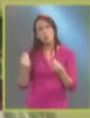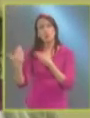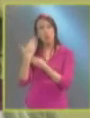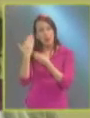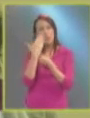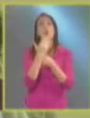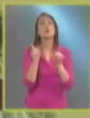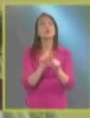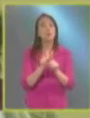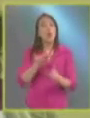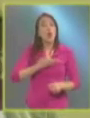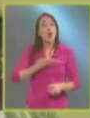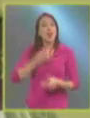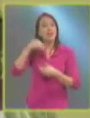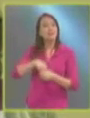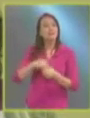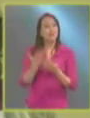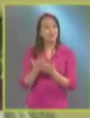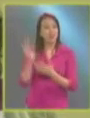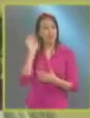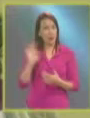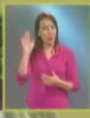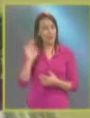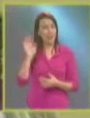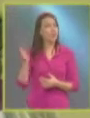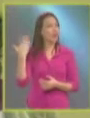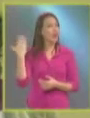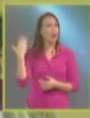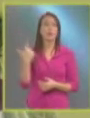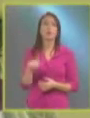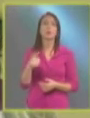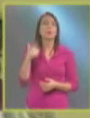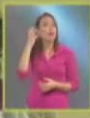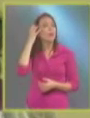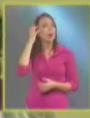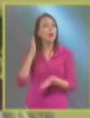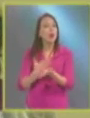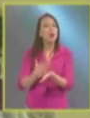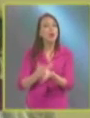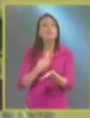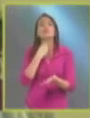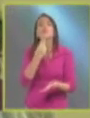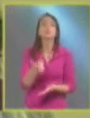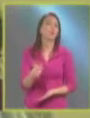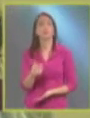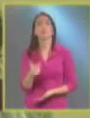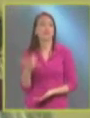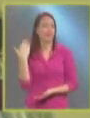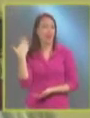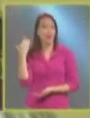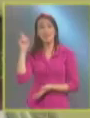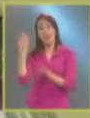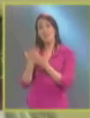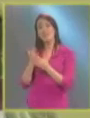dos colegas de faculdade, que na época não havia audiolivro, estava começando a surgir o audiolivro quando eu estava na Faculdade de